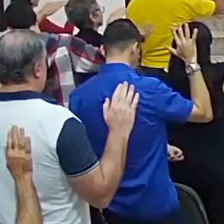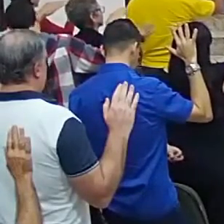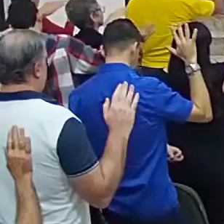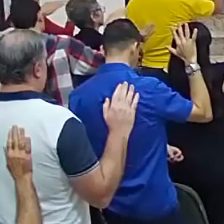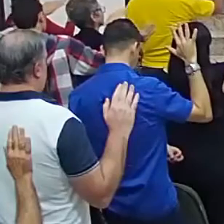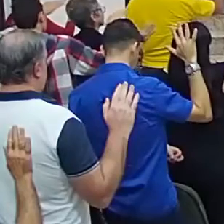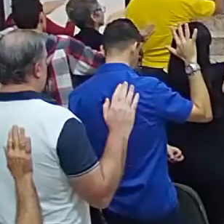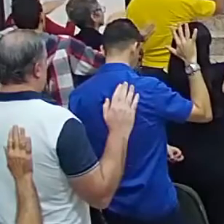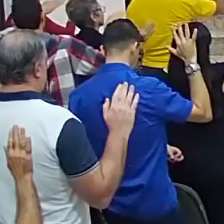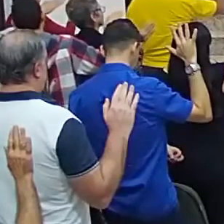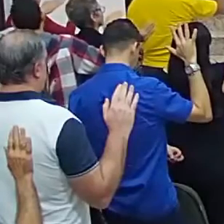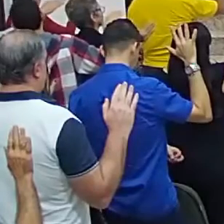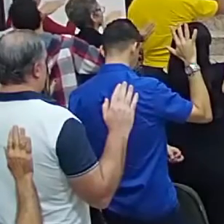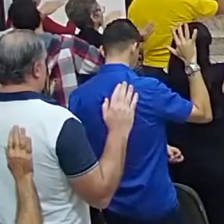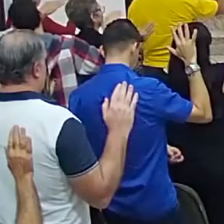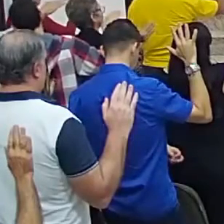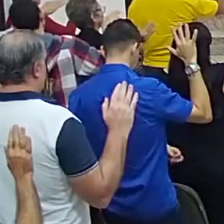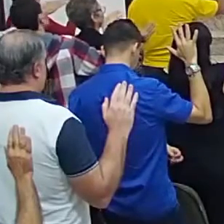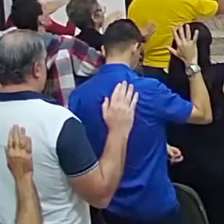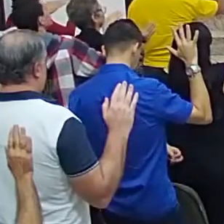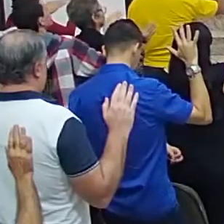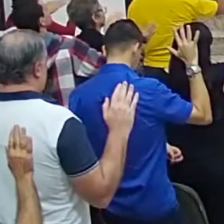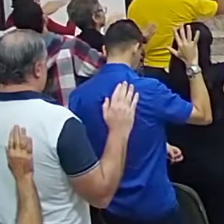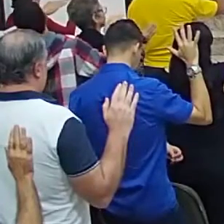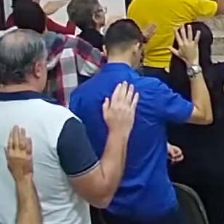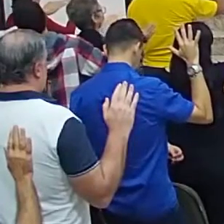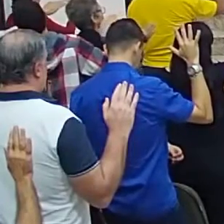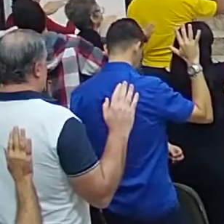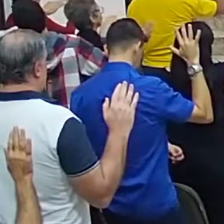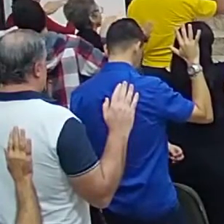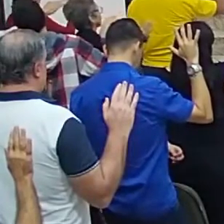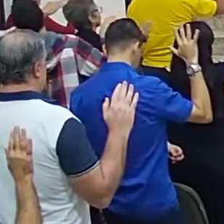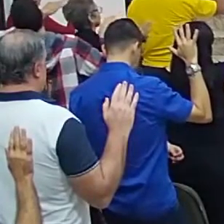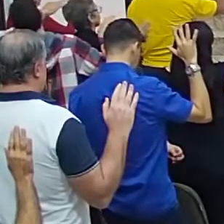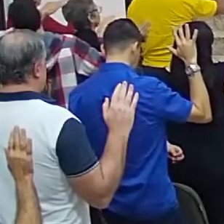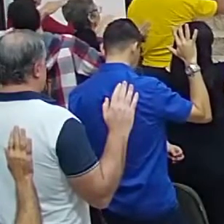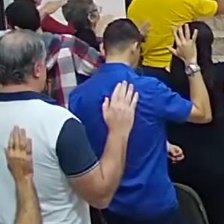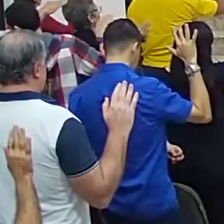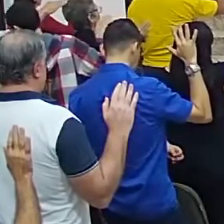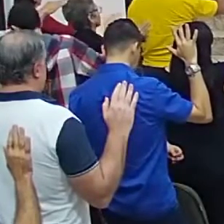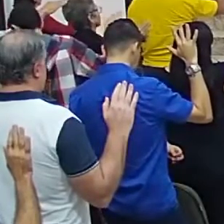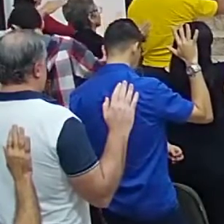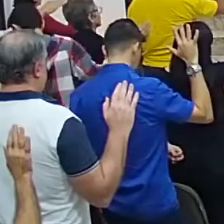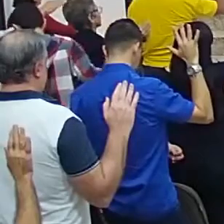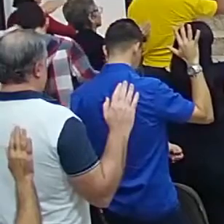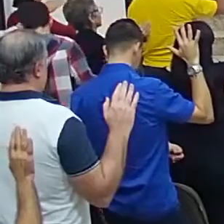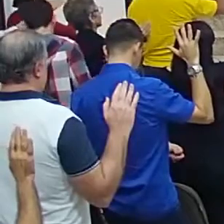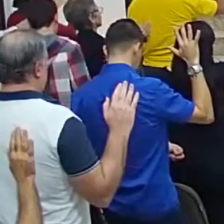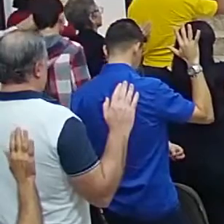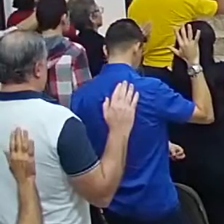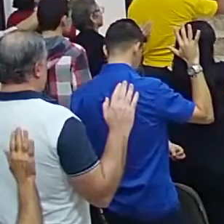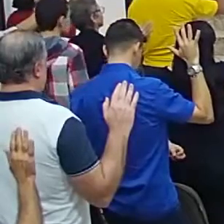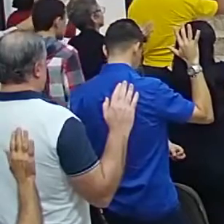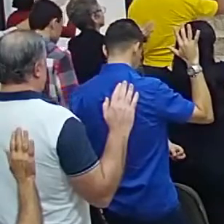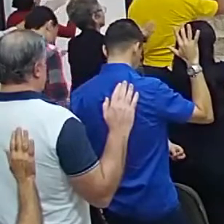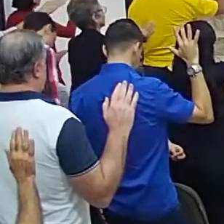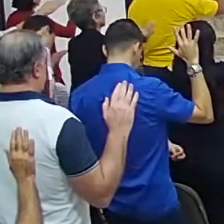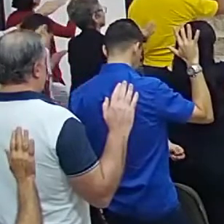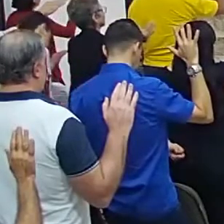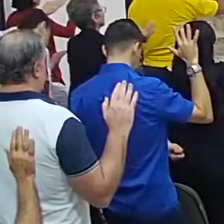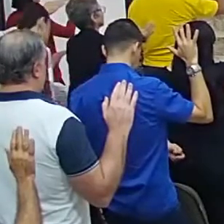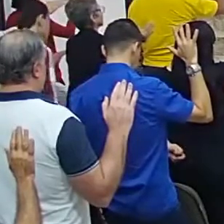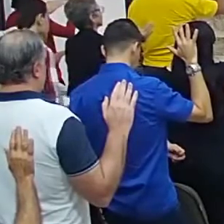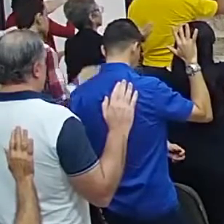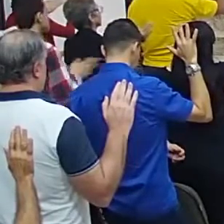Jesus Colocar diante do teu altar com aqui essência da Família com família consagrá-lo ao senhor João